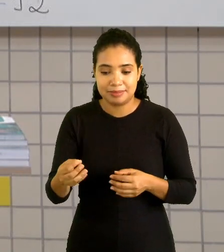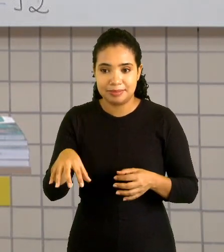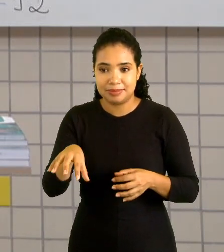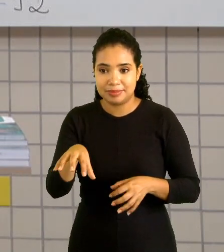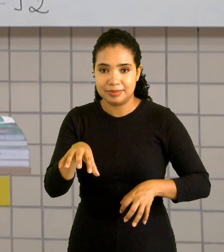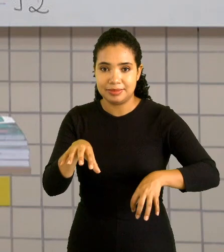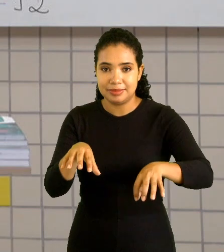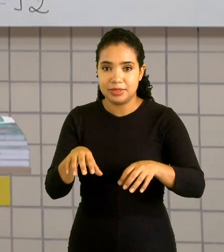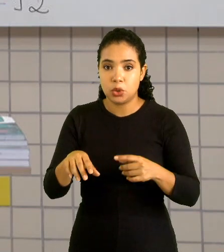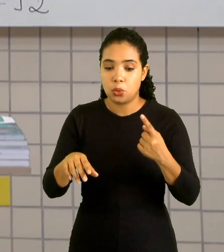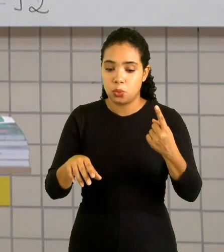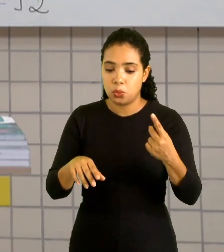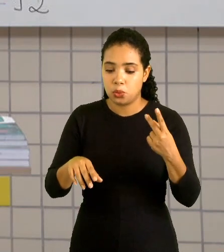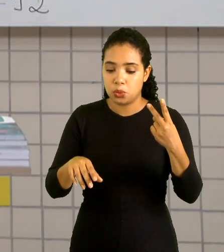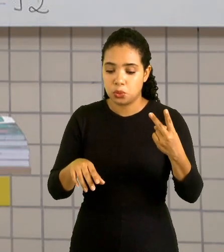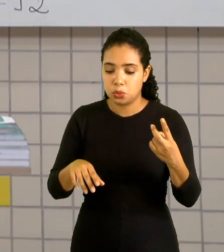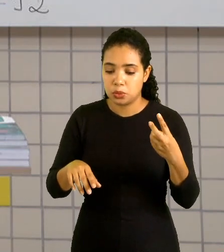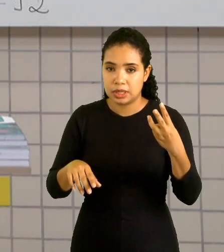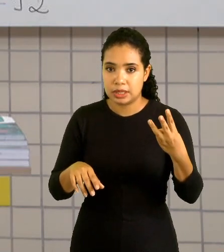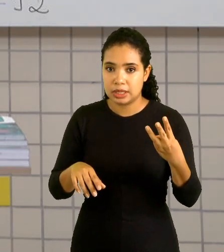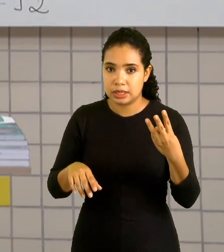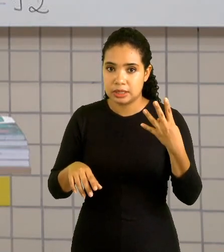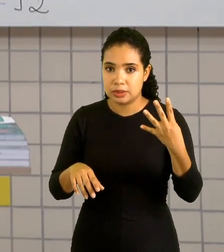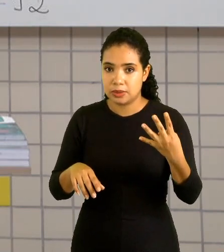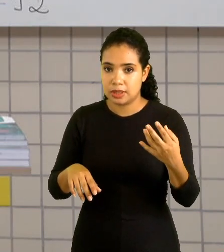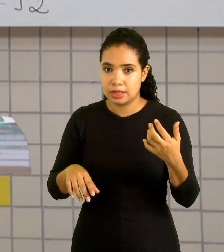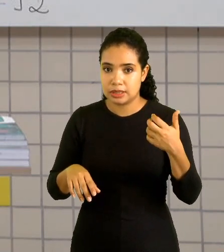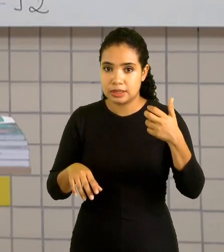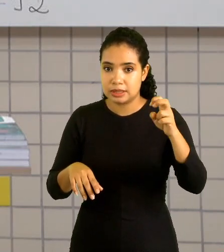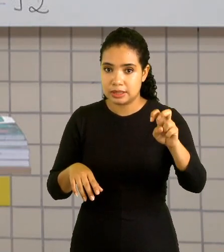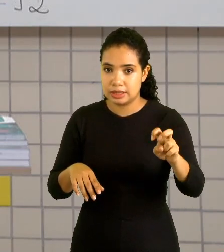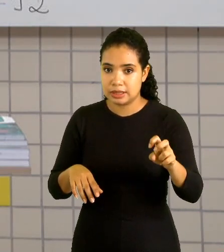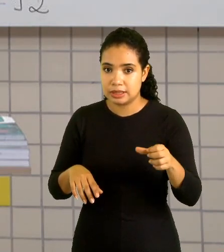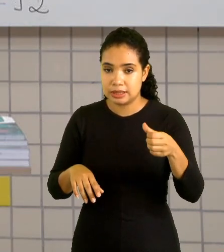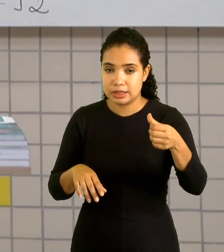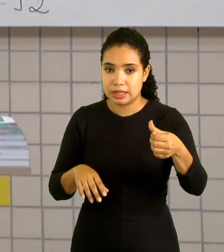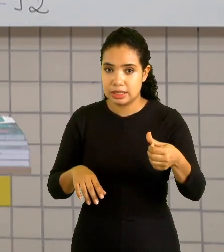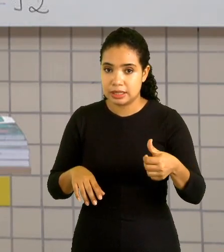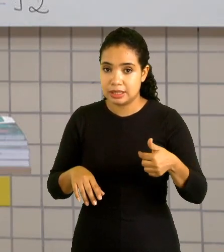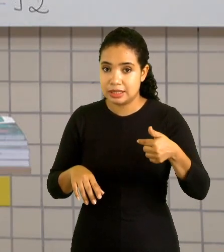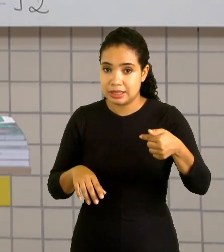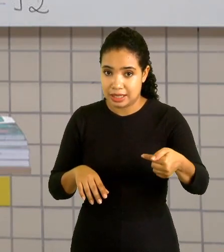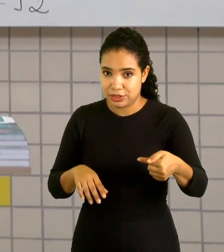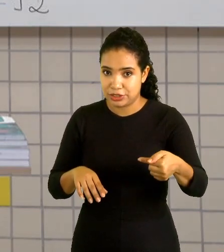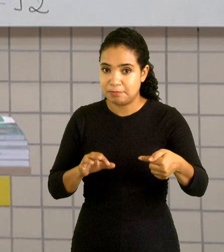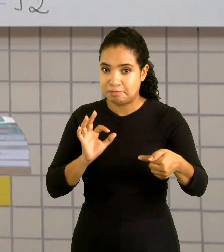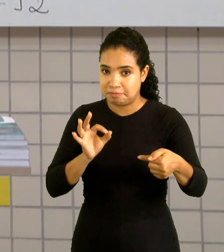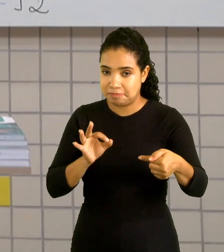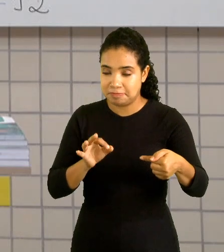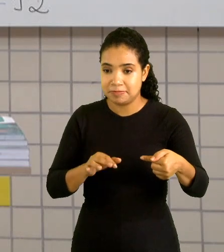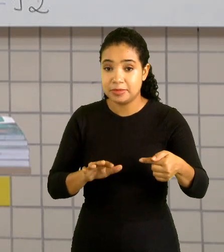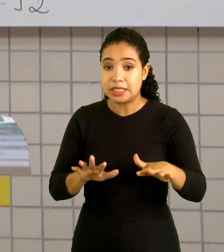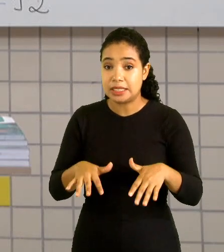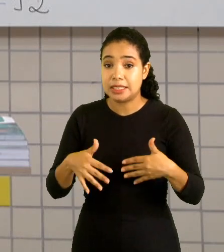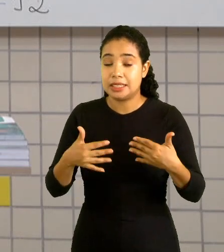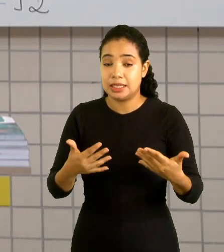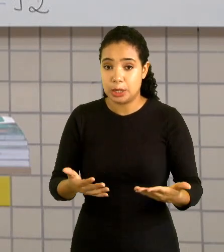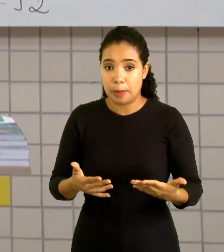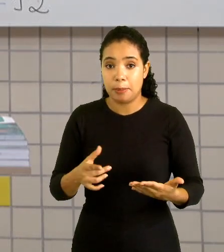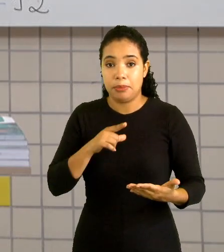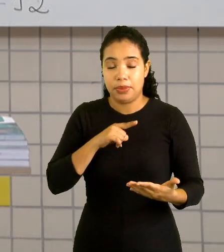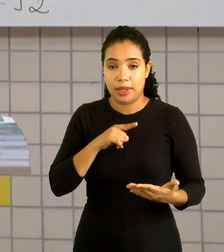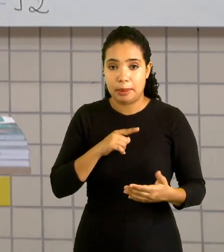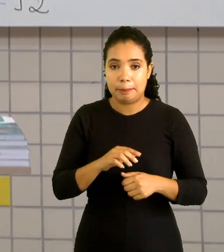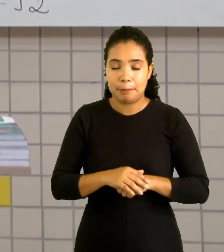1, 2, 3, 4, 5, 6, 7. Então, eu tenho